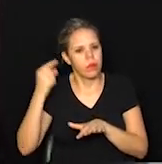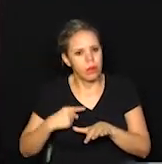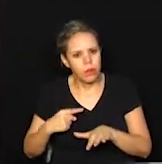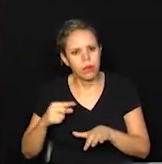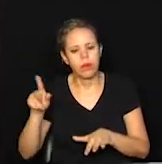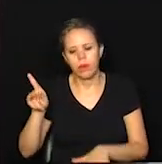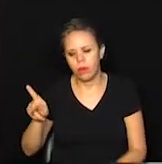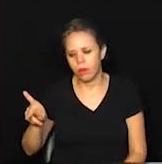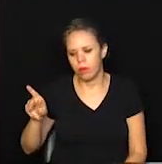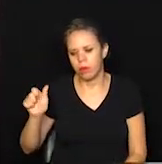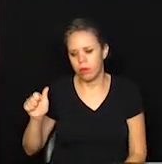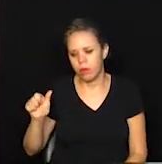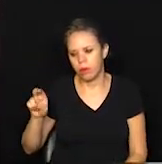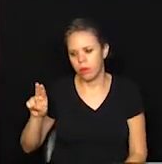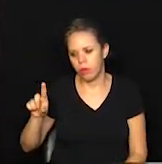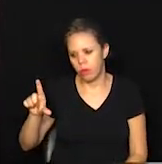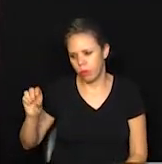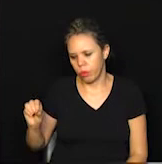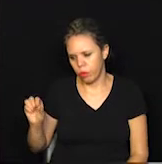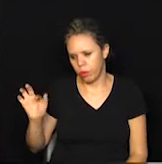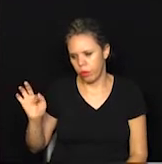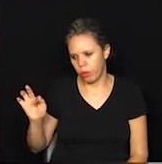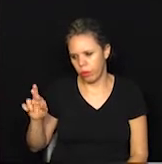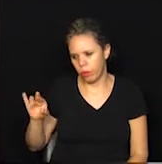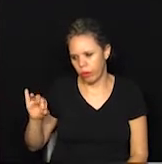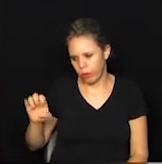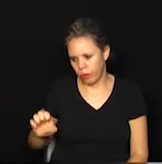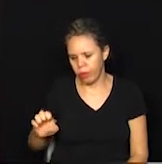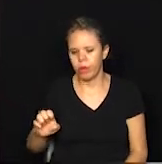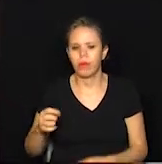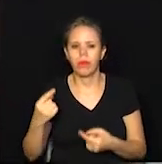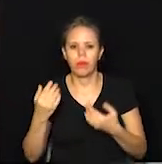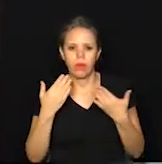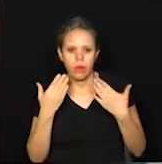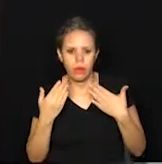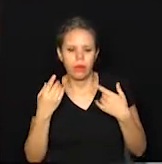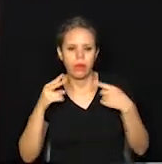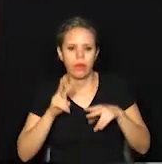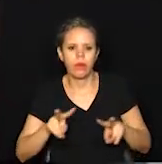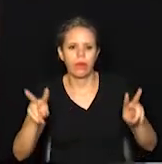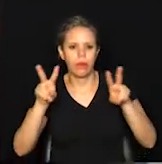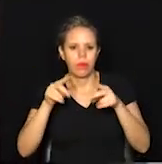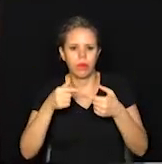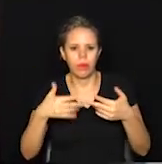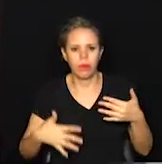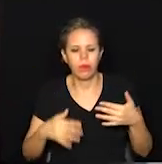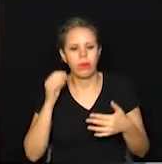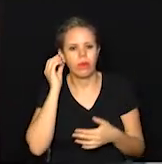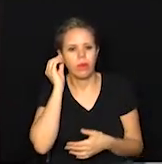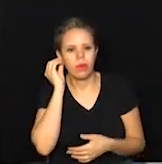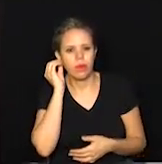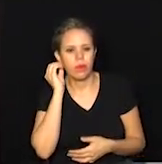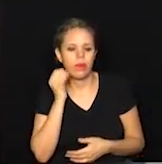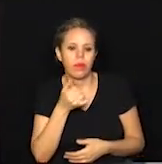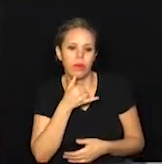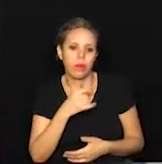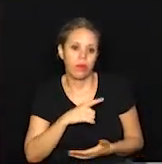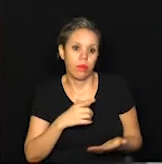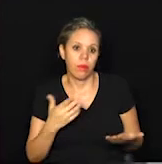iniciativa excelente, dar visibilidade, discutir, porque se constrói muitos mitos sobre Paulo Freire, né? Infelizmente a gente